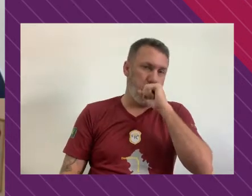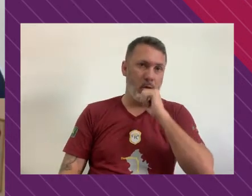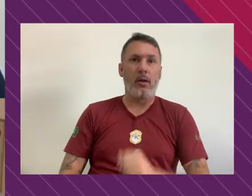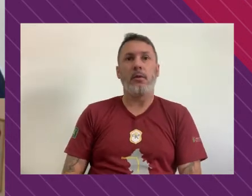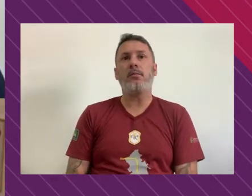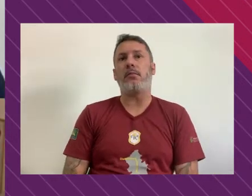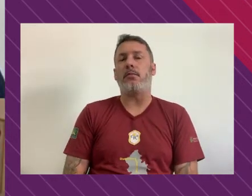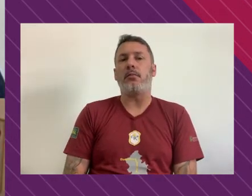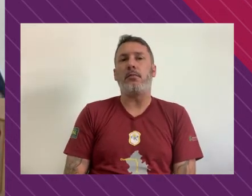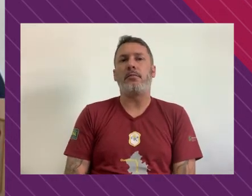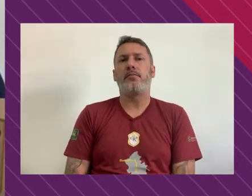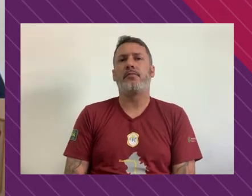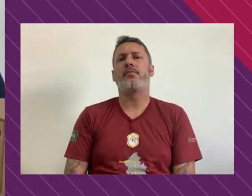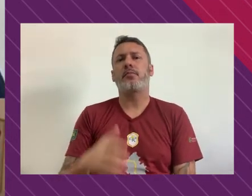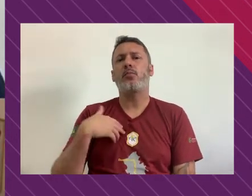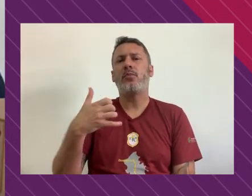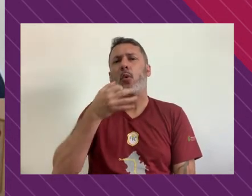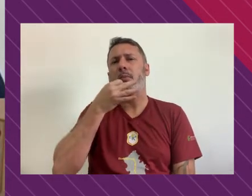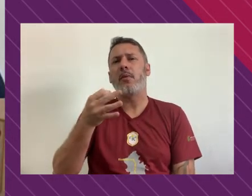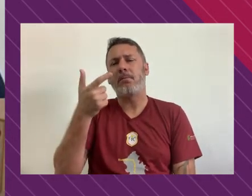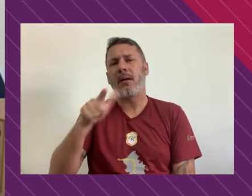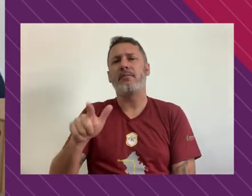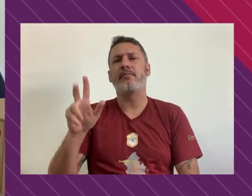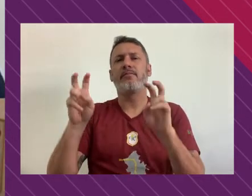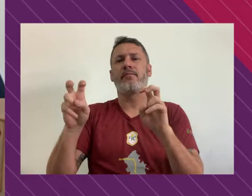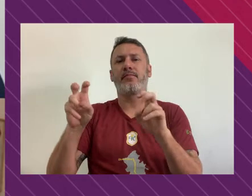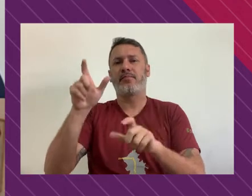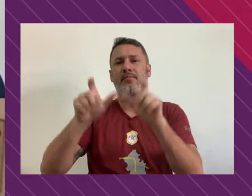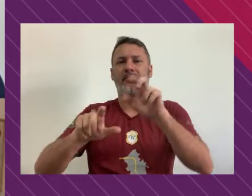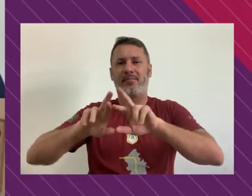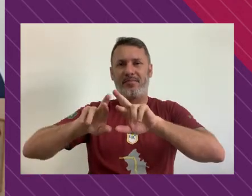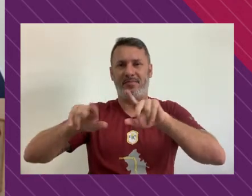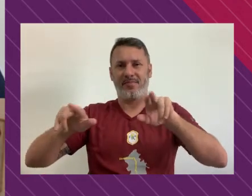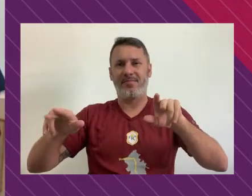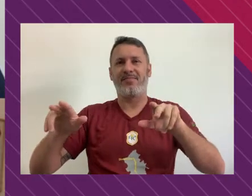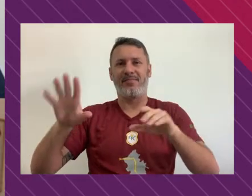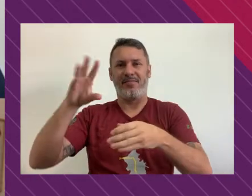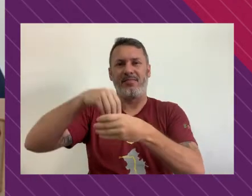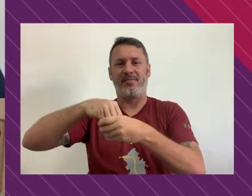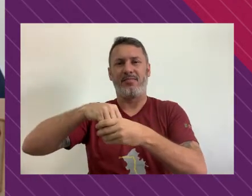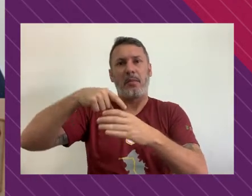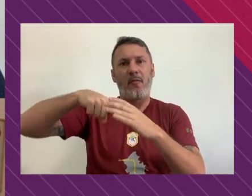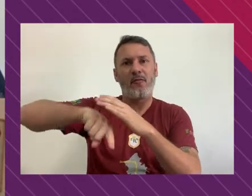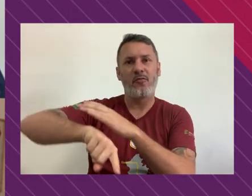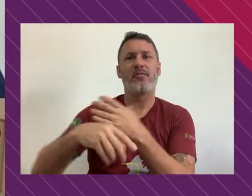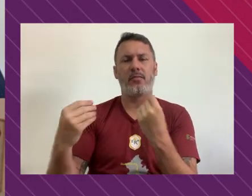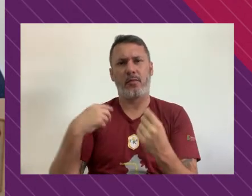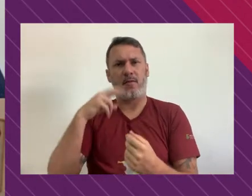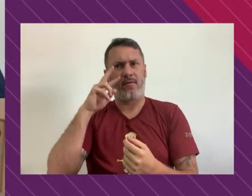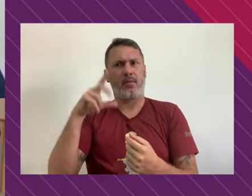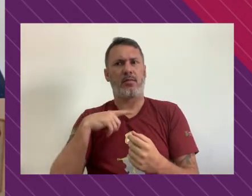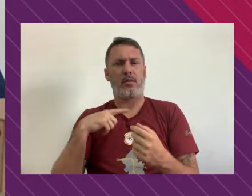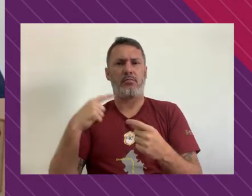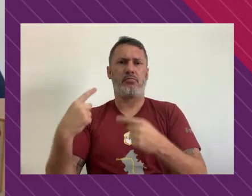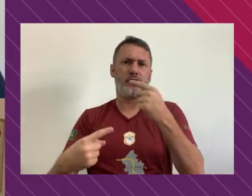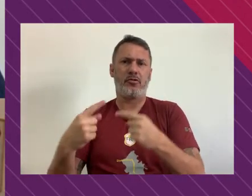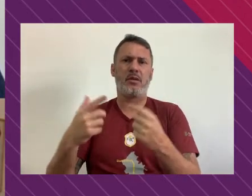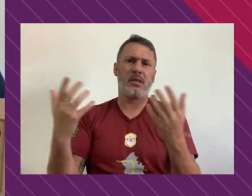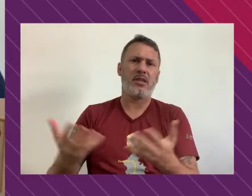intrínseco à diversidade. A gente vê muitas políticas de incentivo à diversidade nas